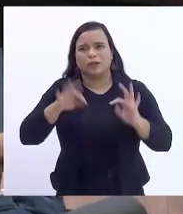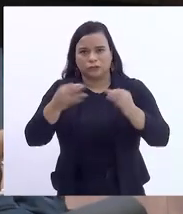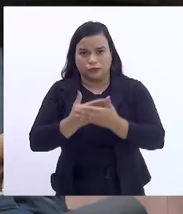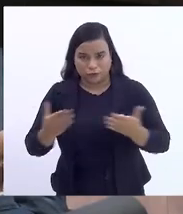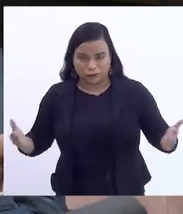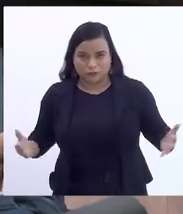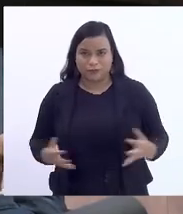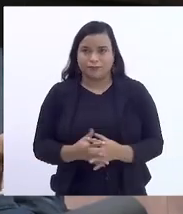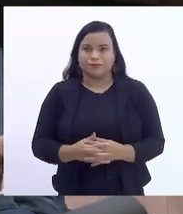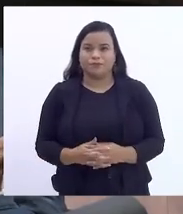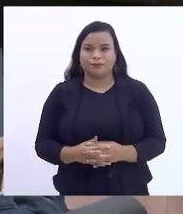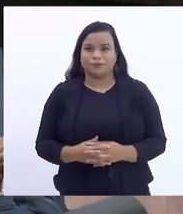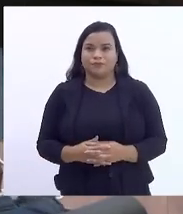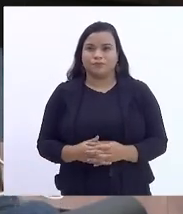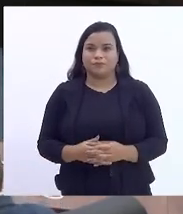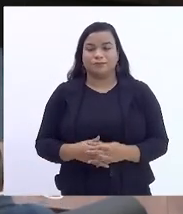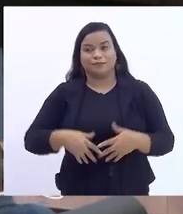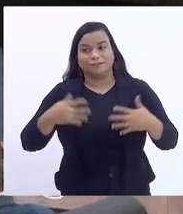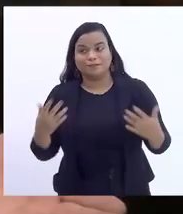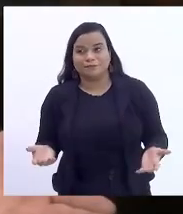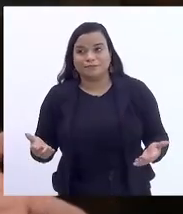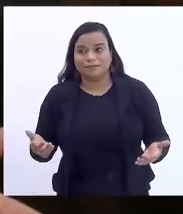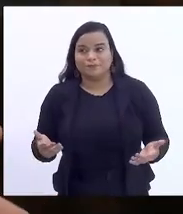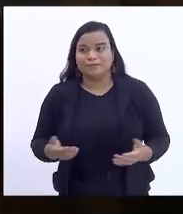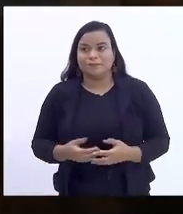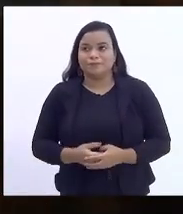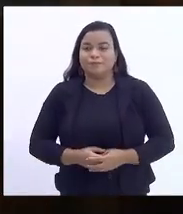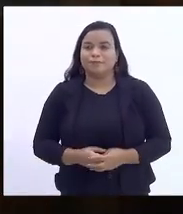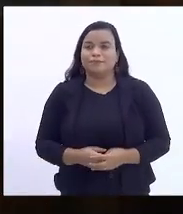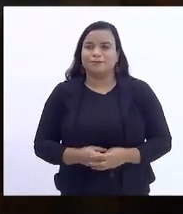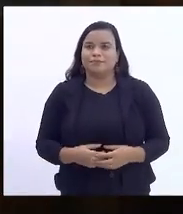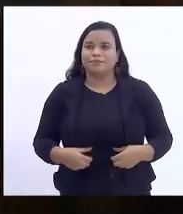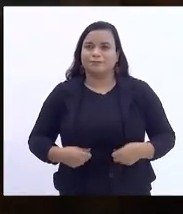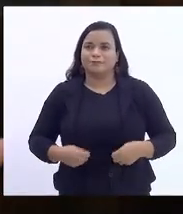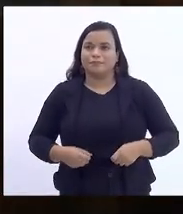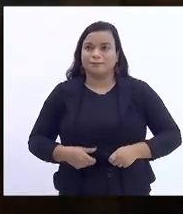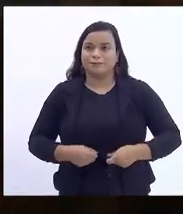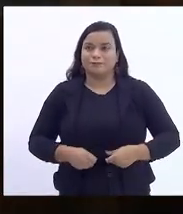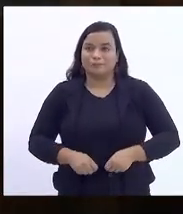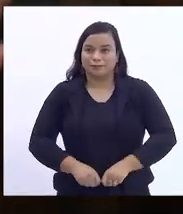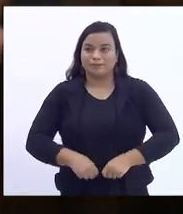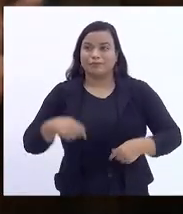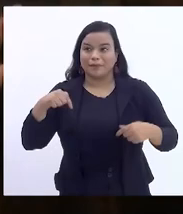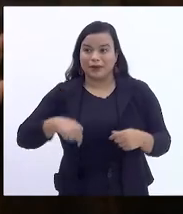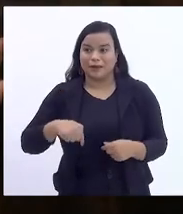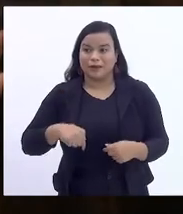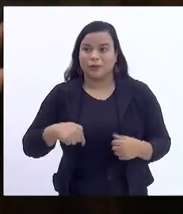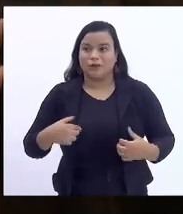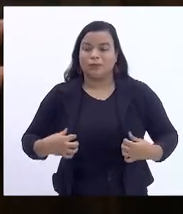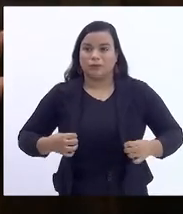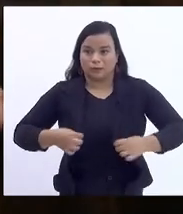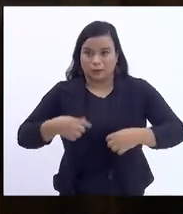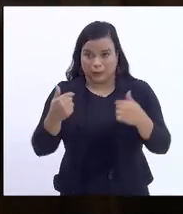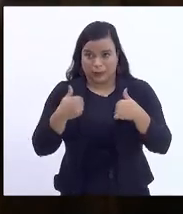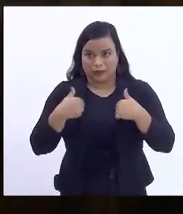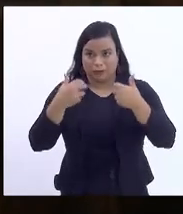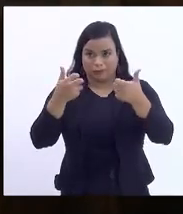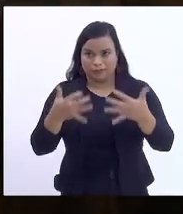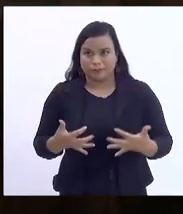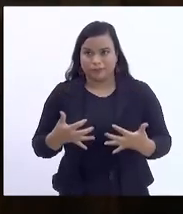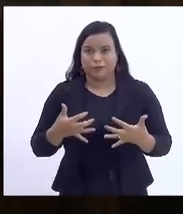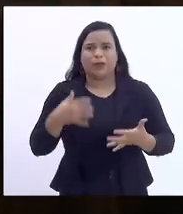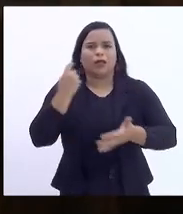todos bom gente e eu aqui não tenho mais nada para